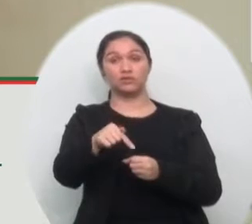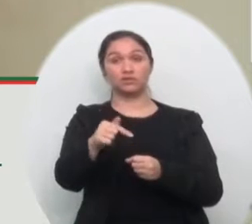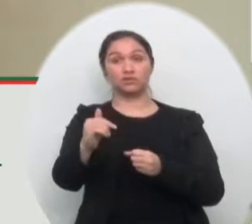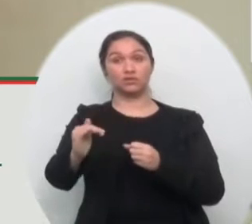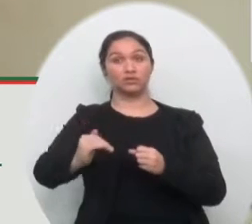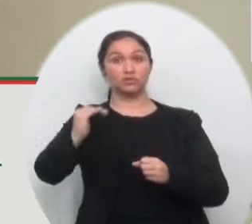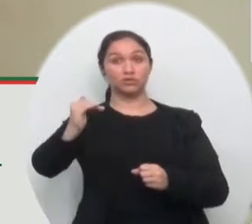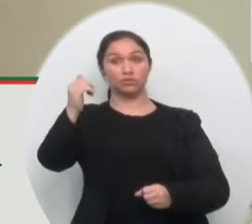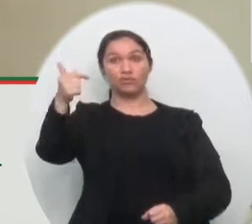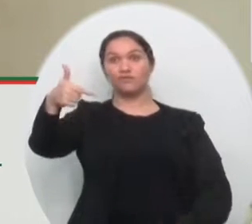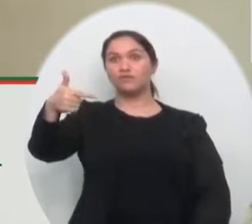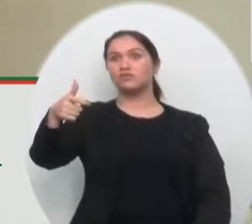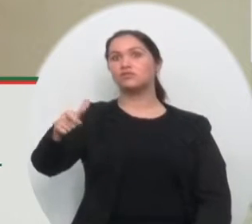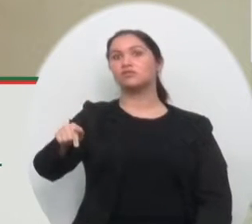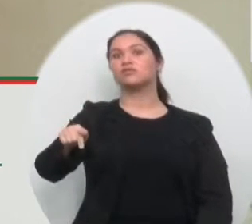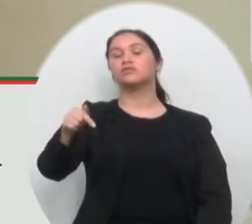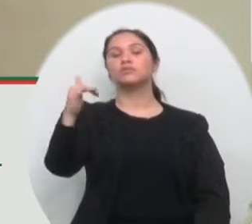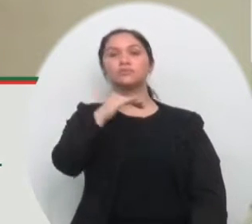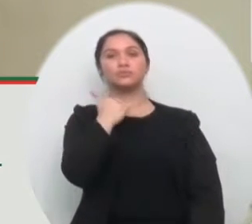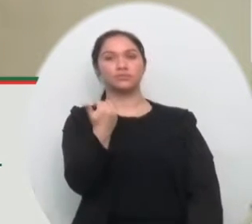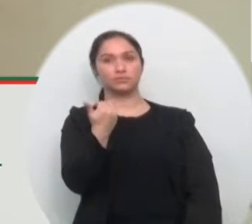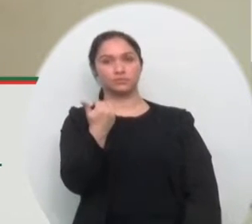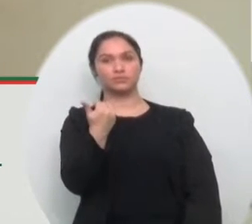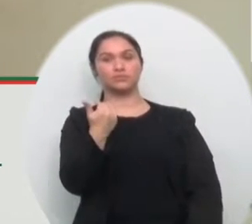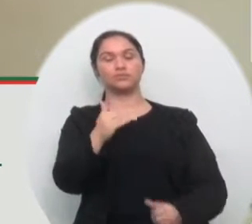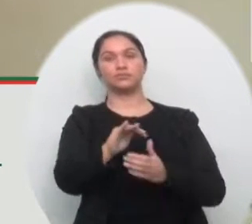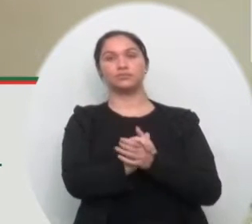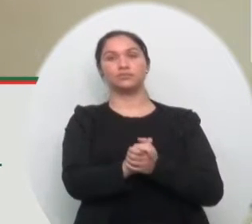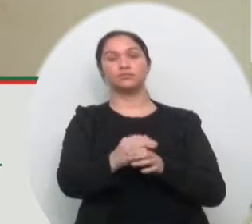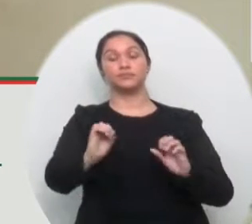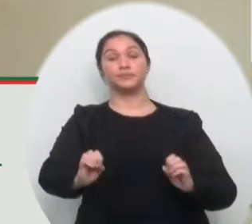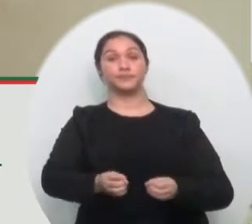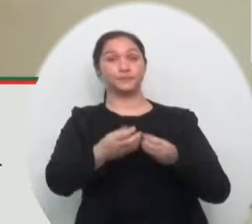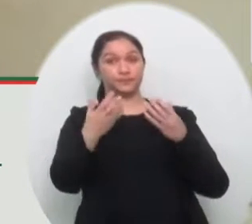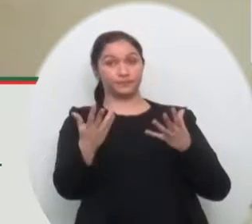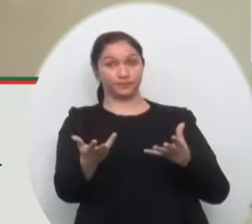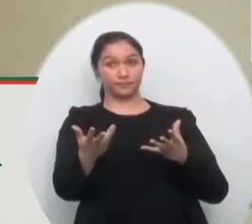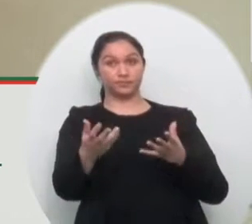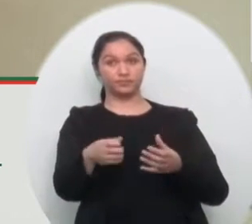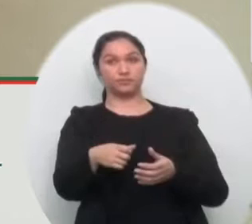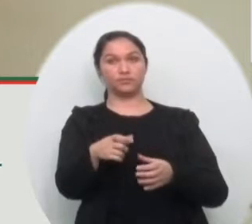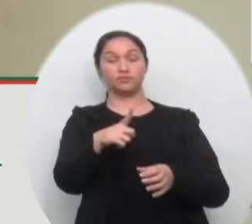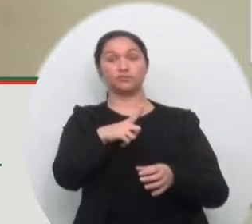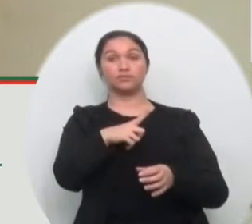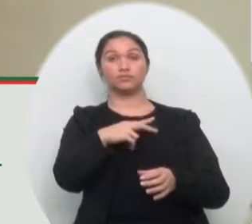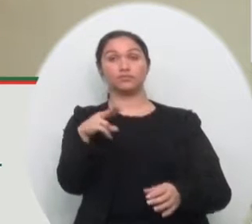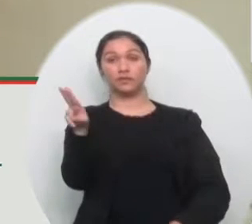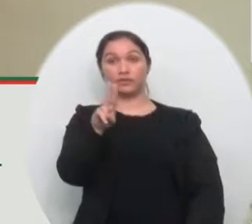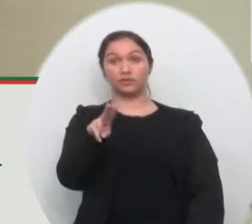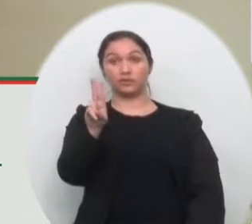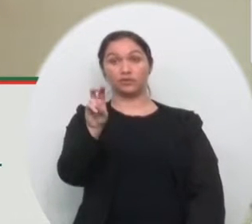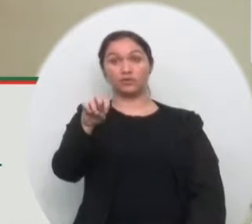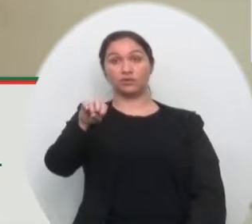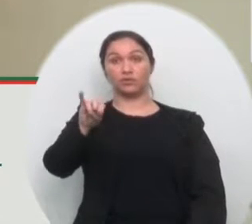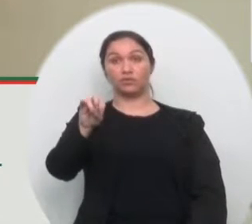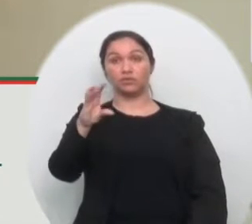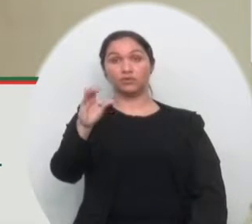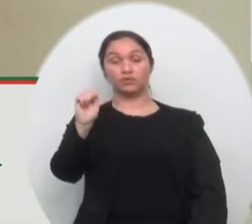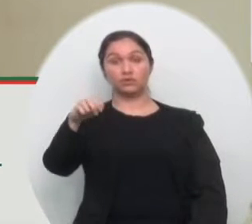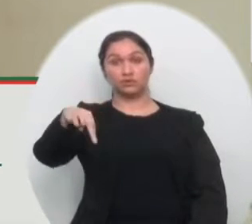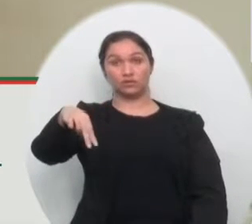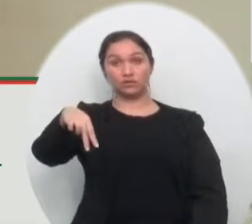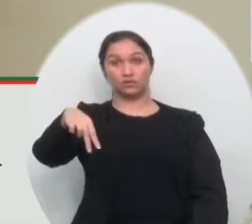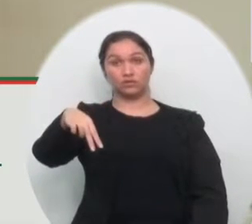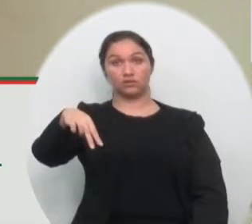E importante também ressaltar que a questão que a Unicamp fez um estudo, que 17% dos brasileiros em